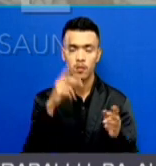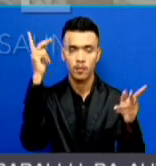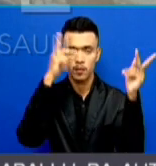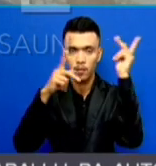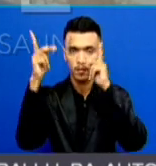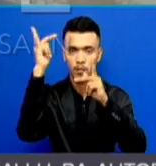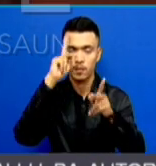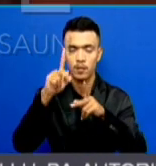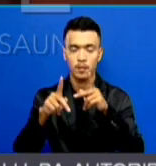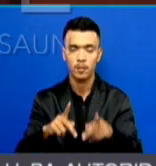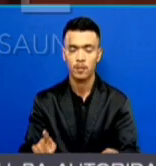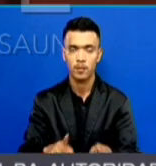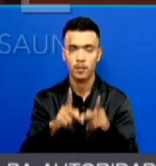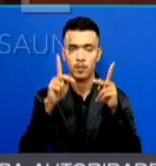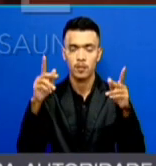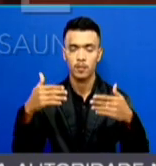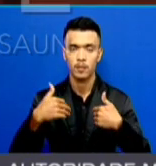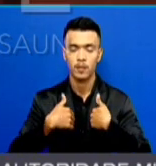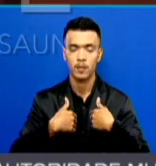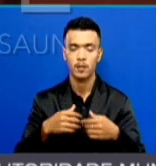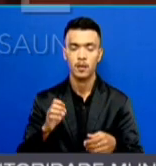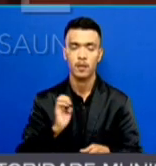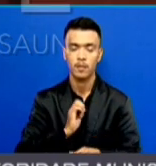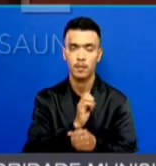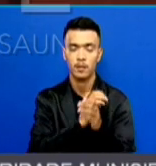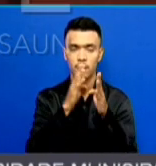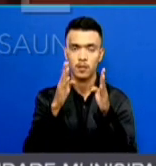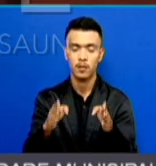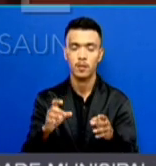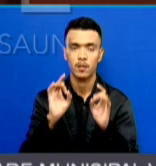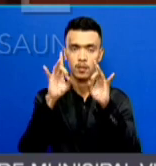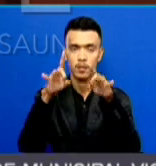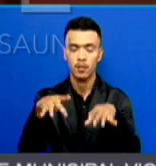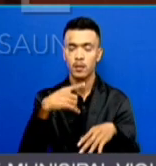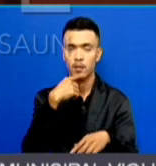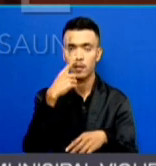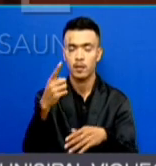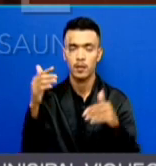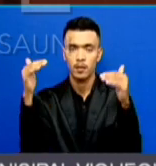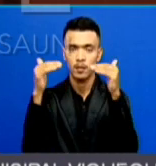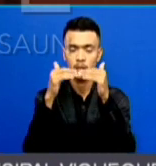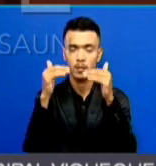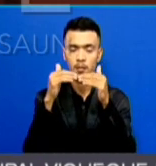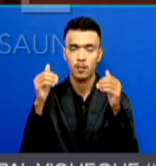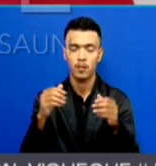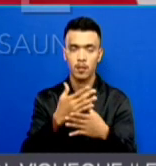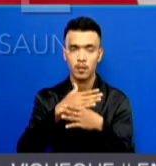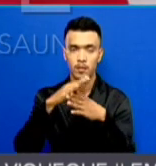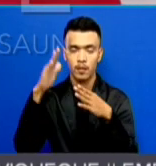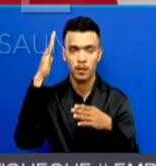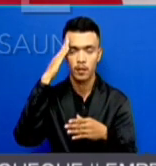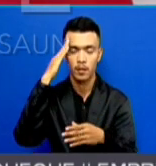preocupações comum na Bemaquia. Encarregada negócio Austrália, Caitlin Wilson Hateten, encontro cortesiane, Fahe